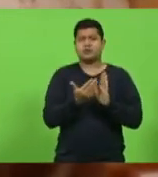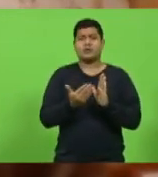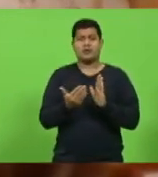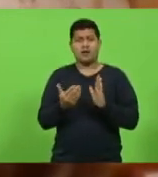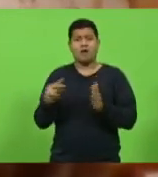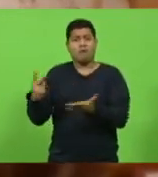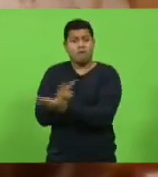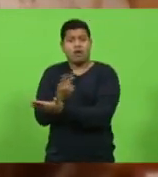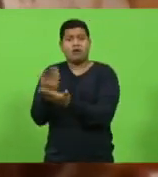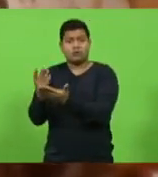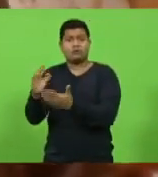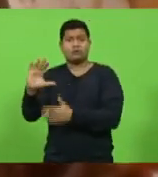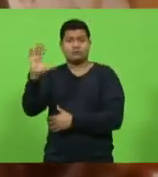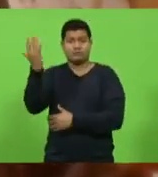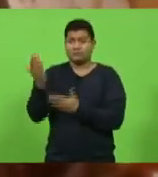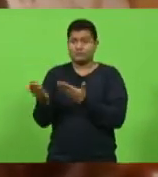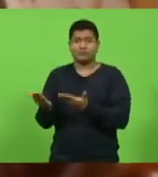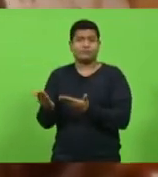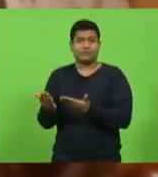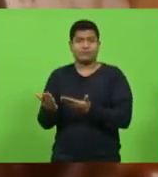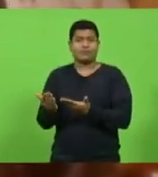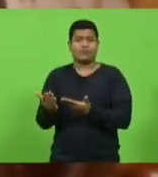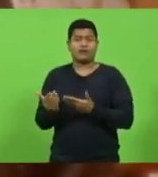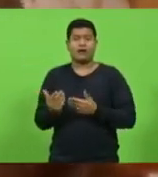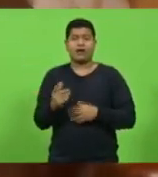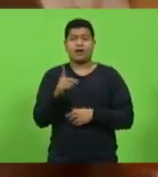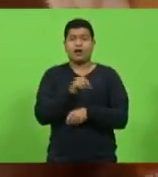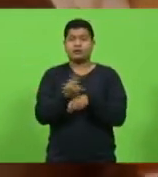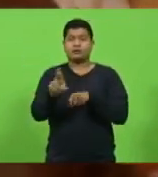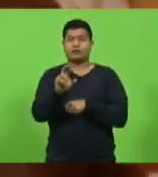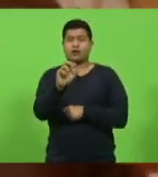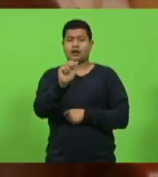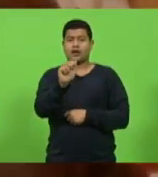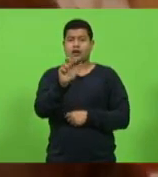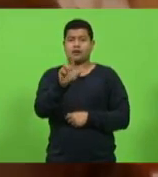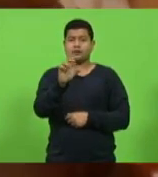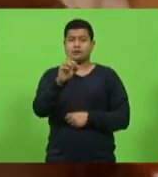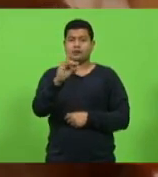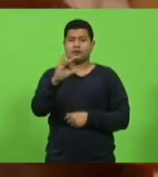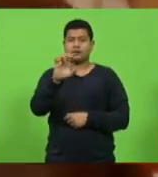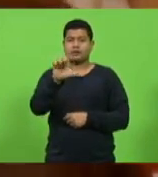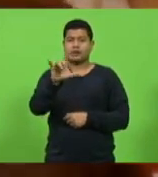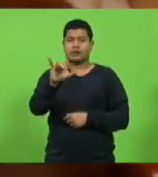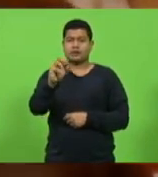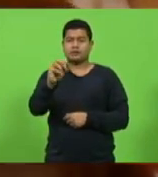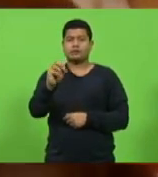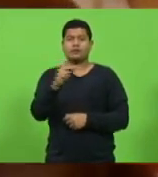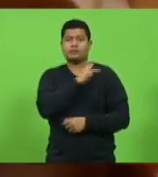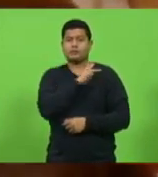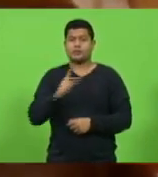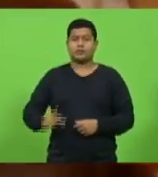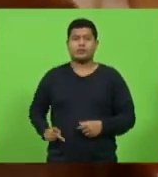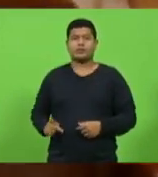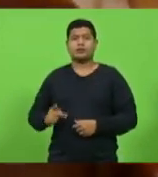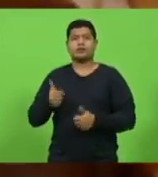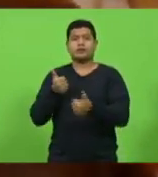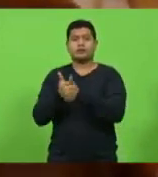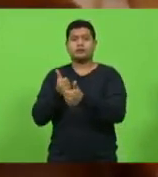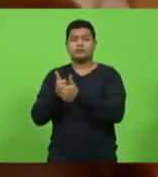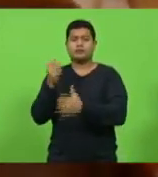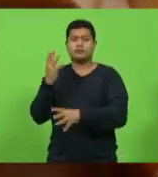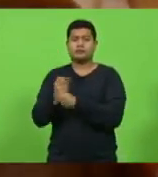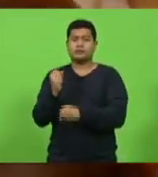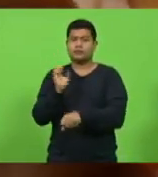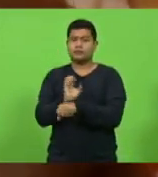Assim, o doutor Ardicélio Moraes Ferreira Júnior, presidente do Tribunal de Contas do Estado de